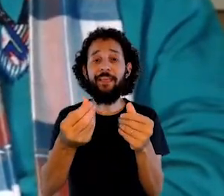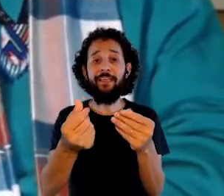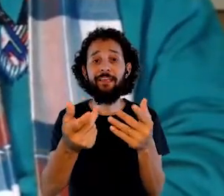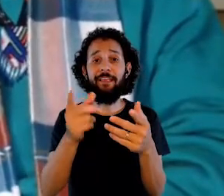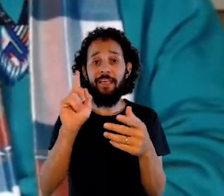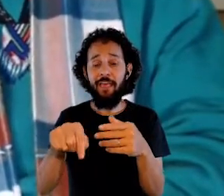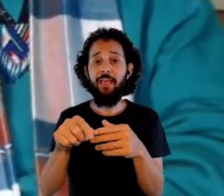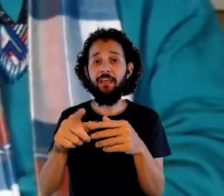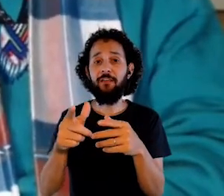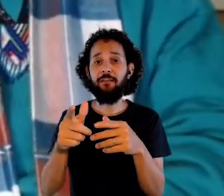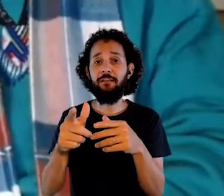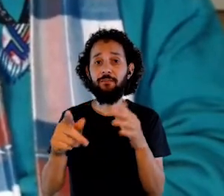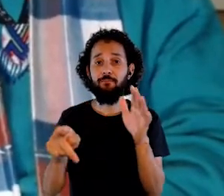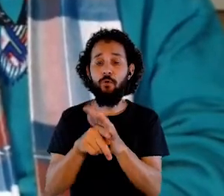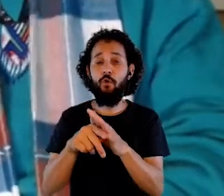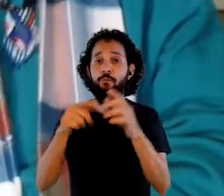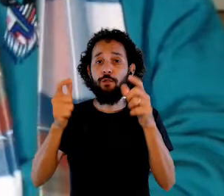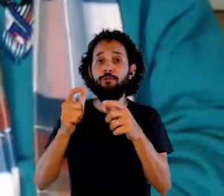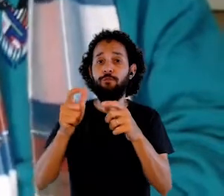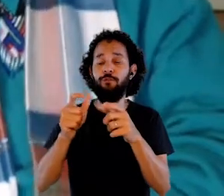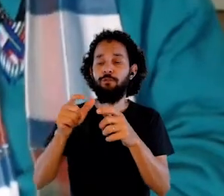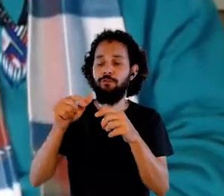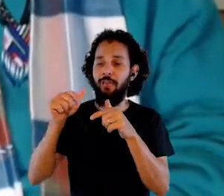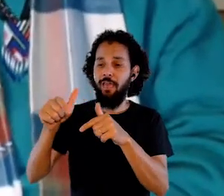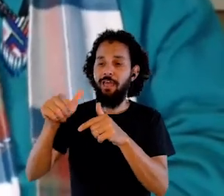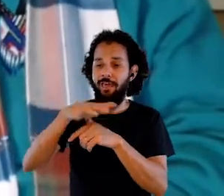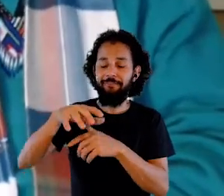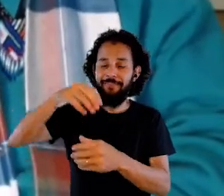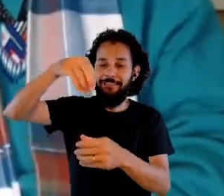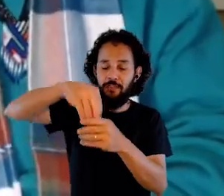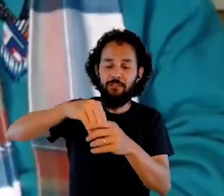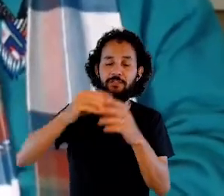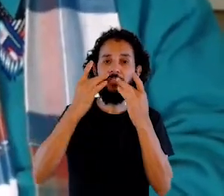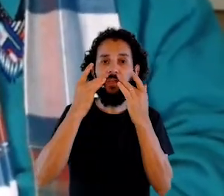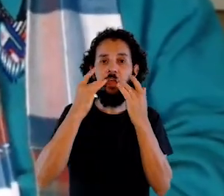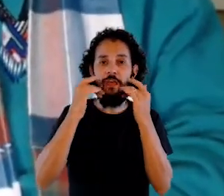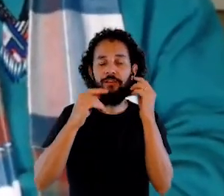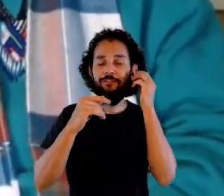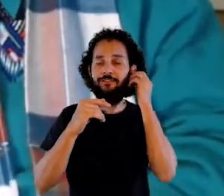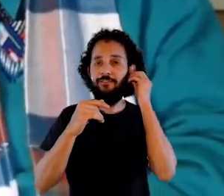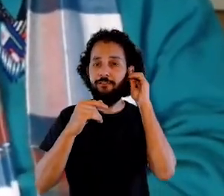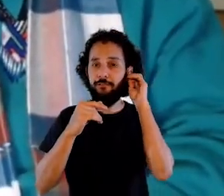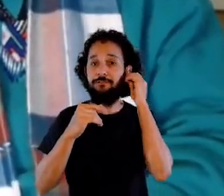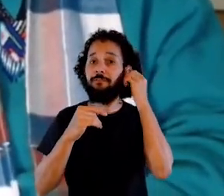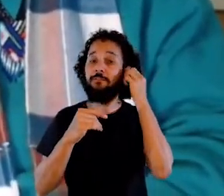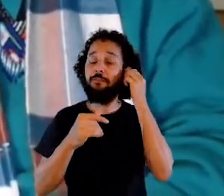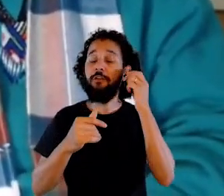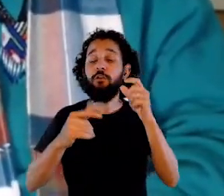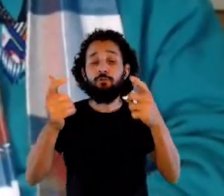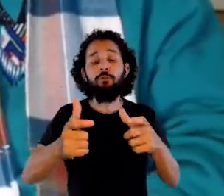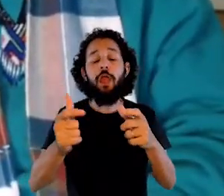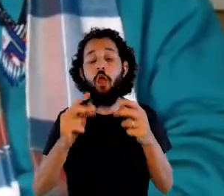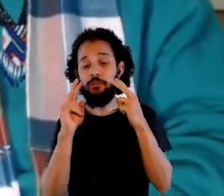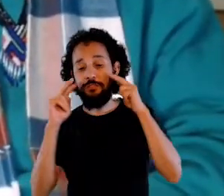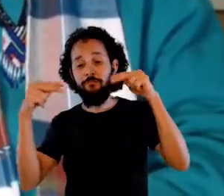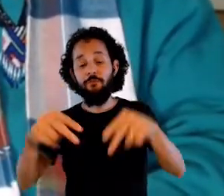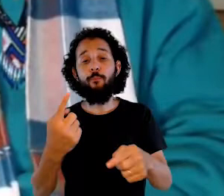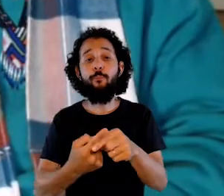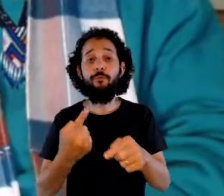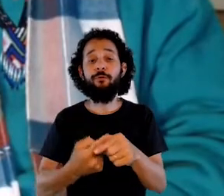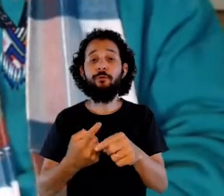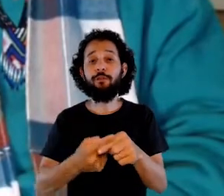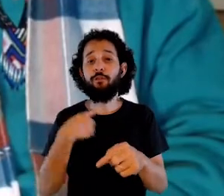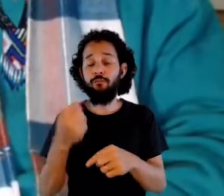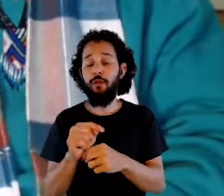espaço chamado teatro, que é muito legal mesmo essa definição, lugar de onde se vê, porque é um lugar onde a gente assiste, mas a gente também